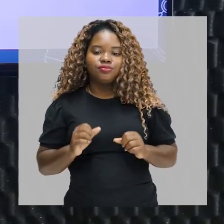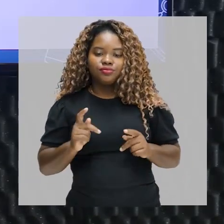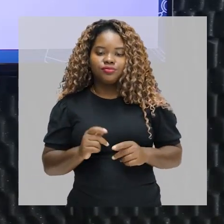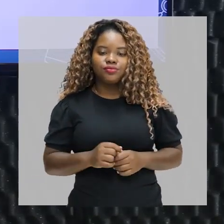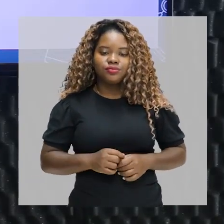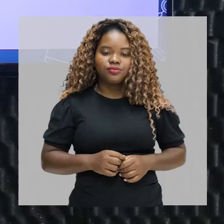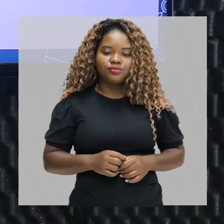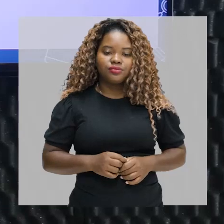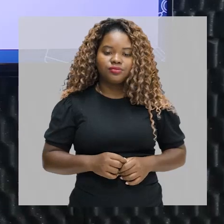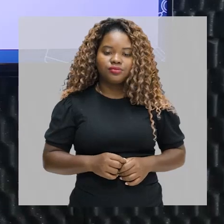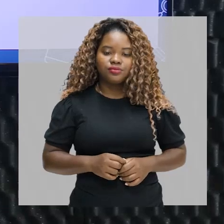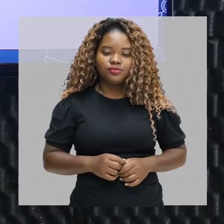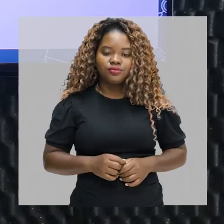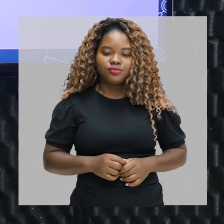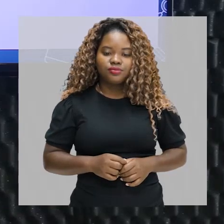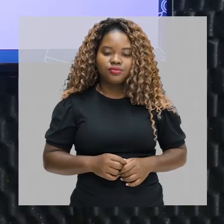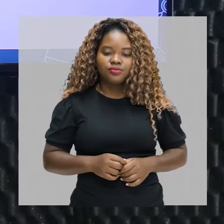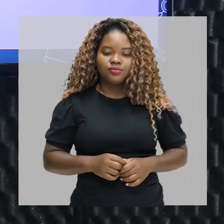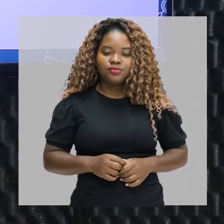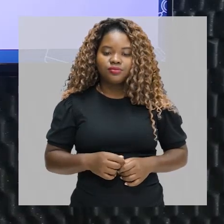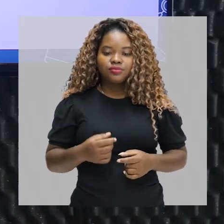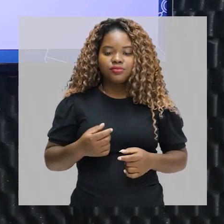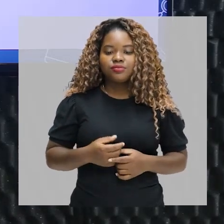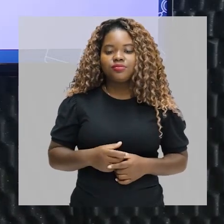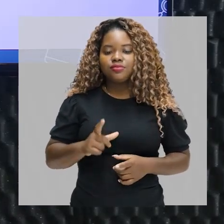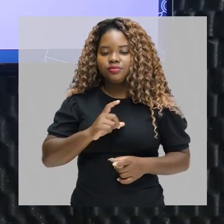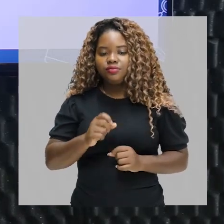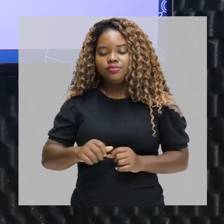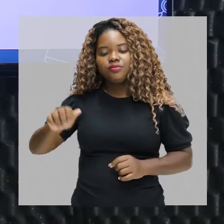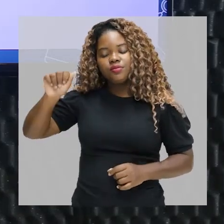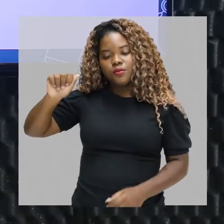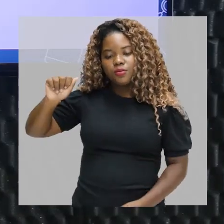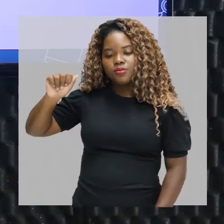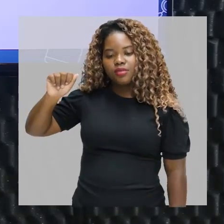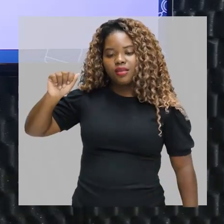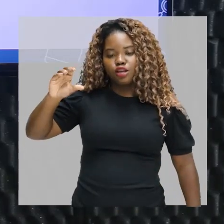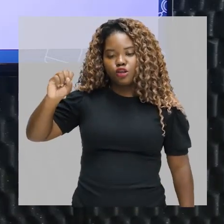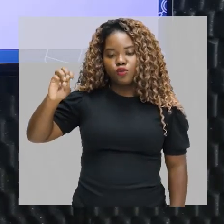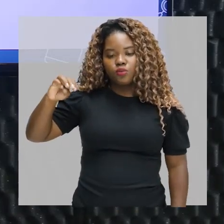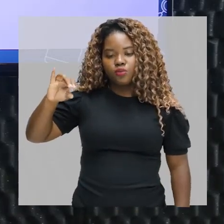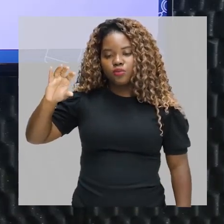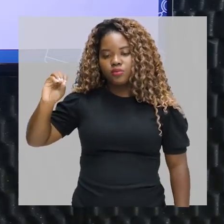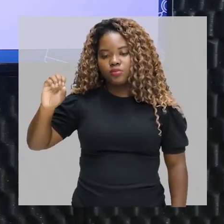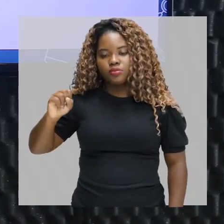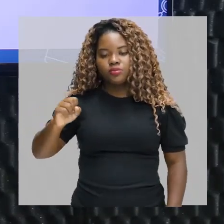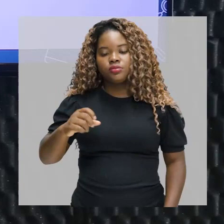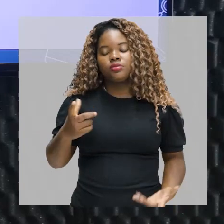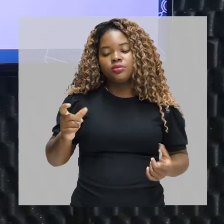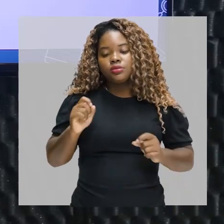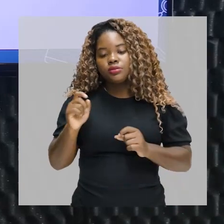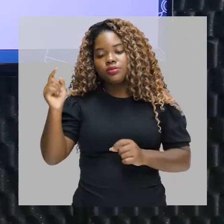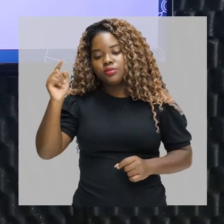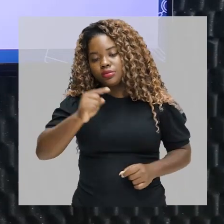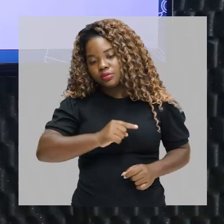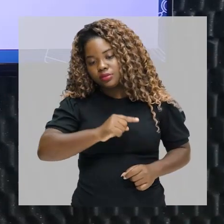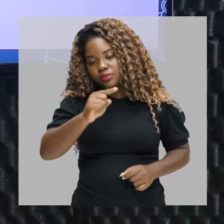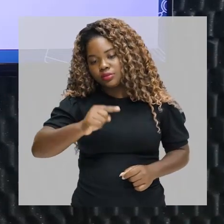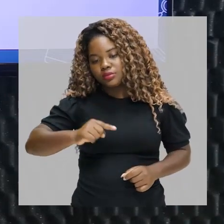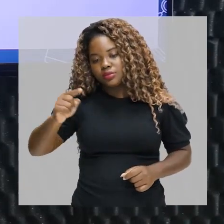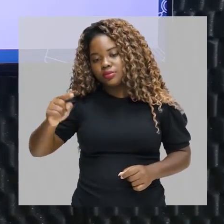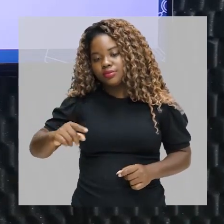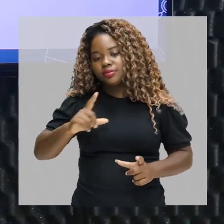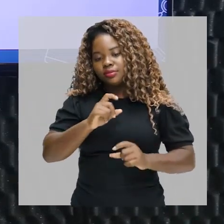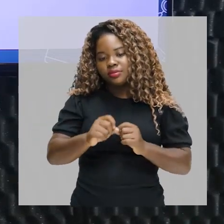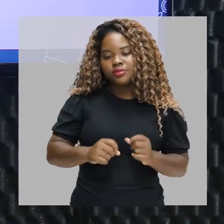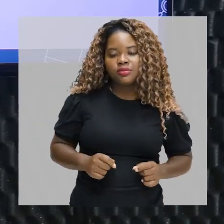ok? No caso dos raios cósmicos, os raios cósmicos são raios que são liberados a partir